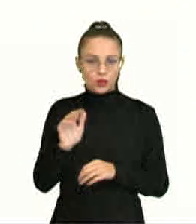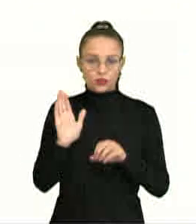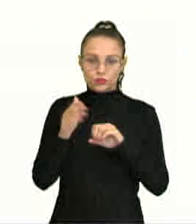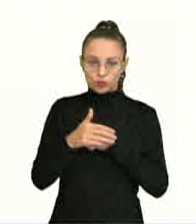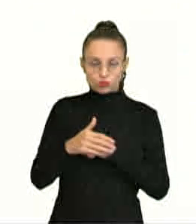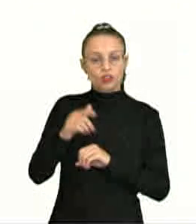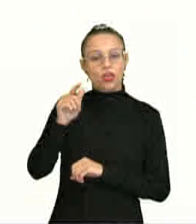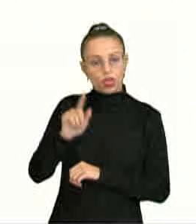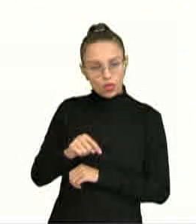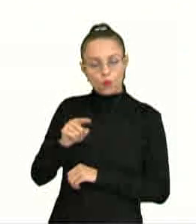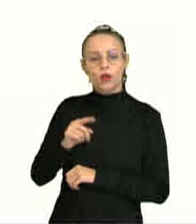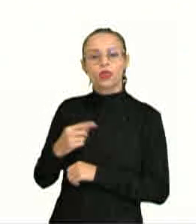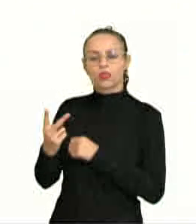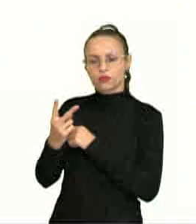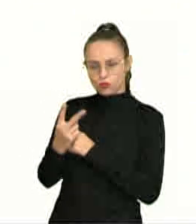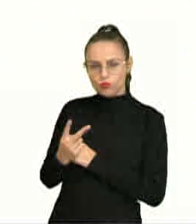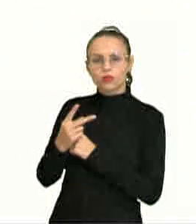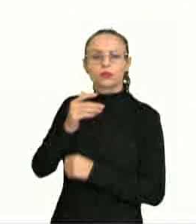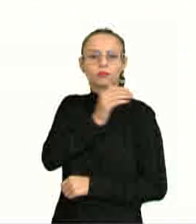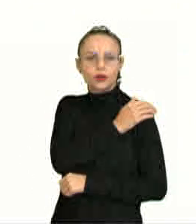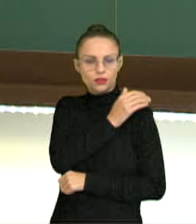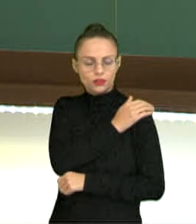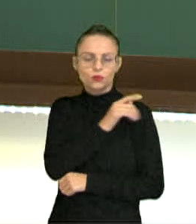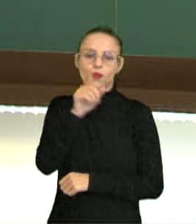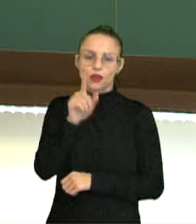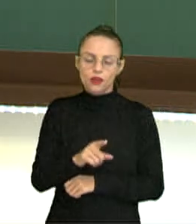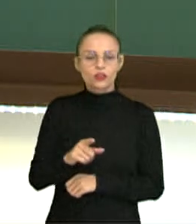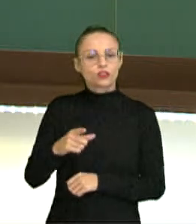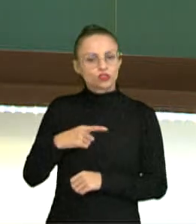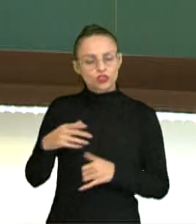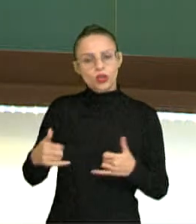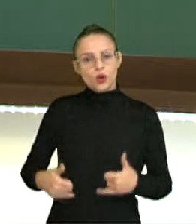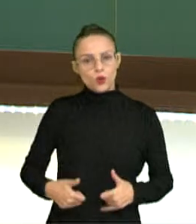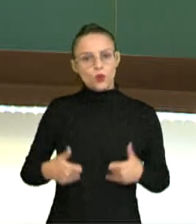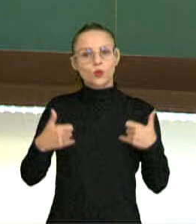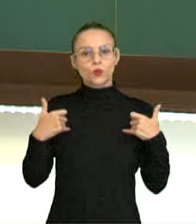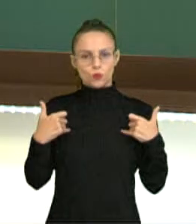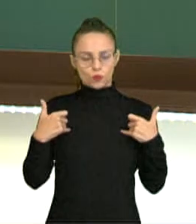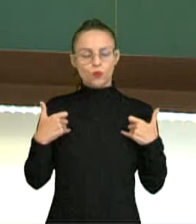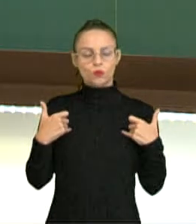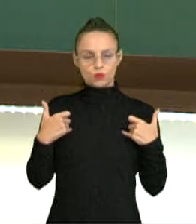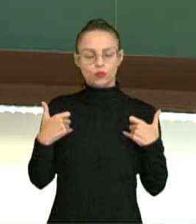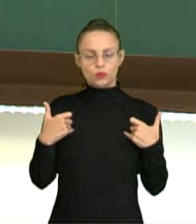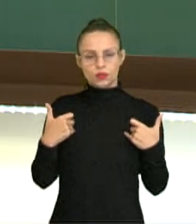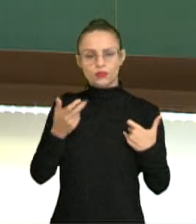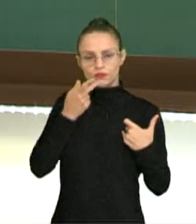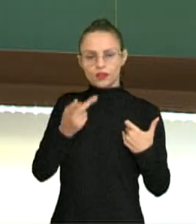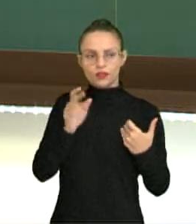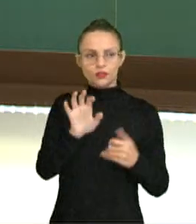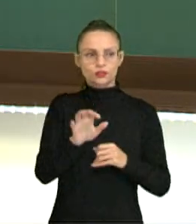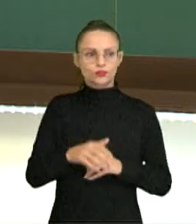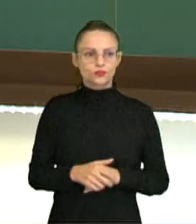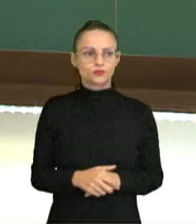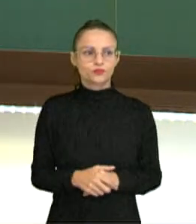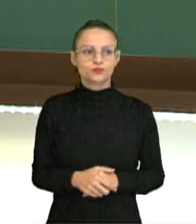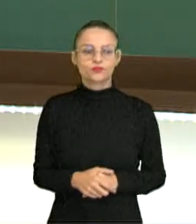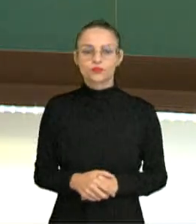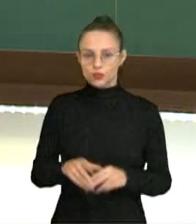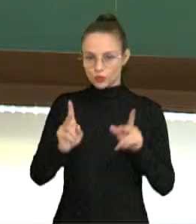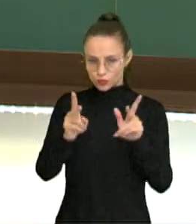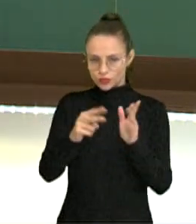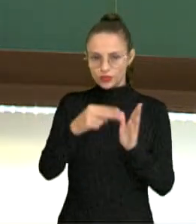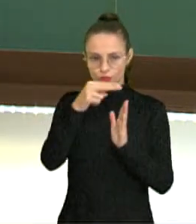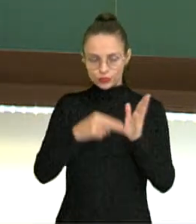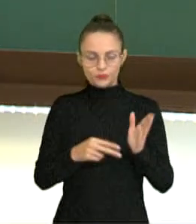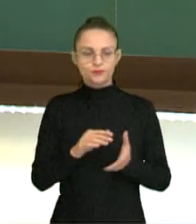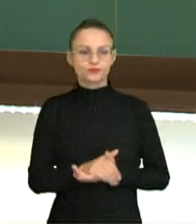que era a cria dos meus padrinhos. Então tá aqui, né? Ele tinha orgulho disso até, né? Ele denota isso.